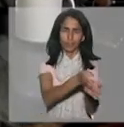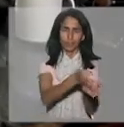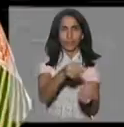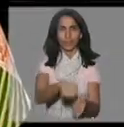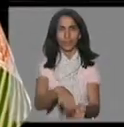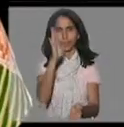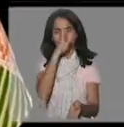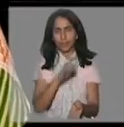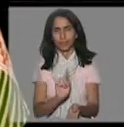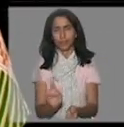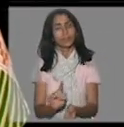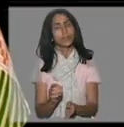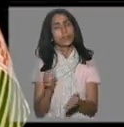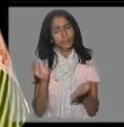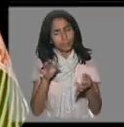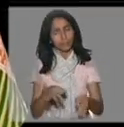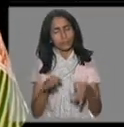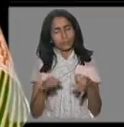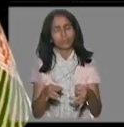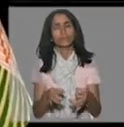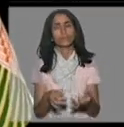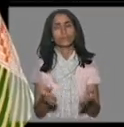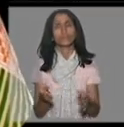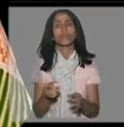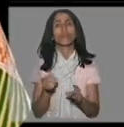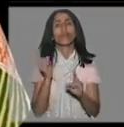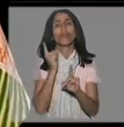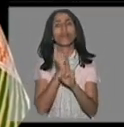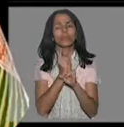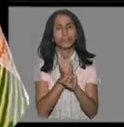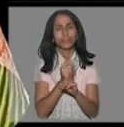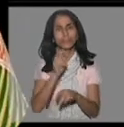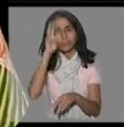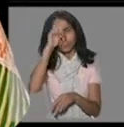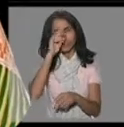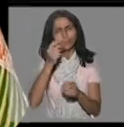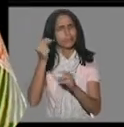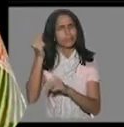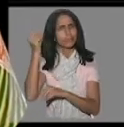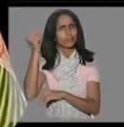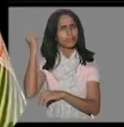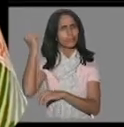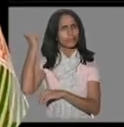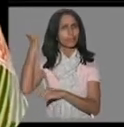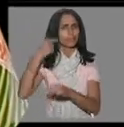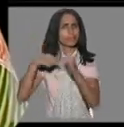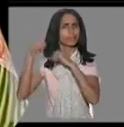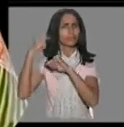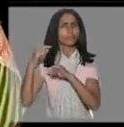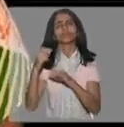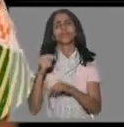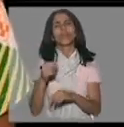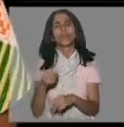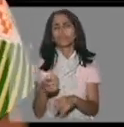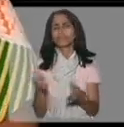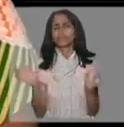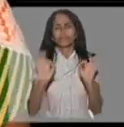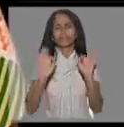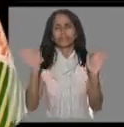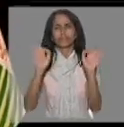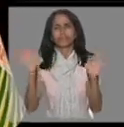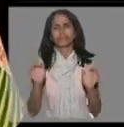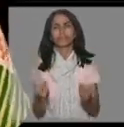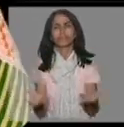né? Exatamente. E aí você vai se deparar com uma história antiga, rica culturalmente,